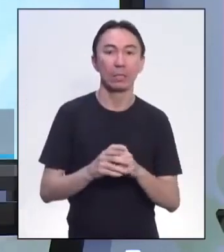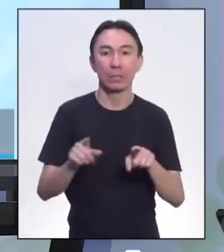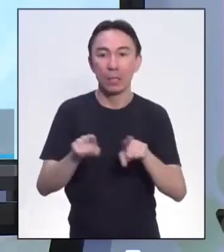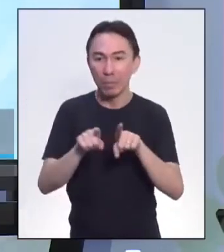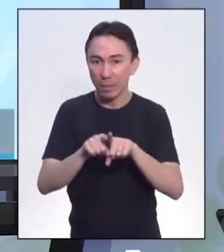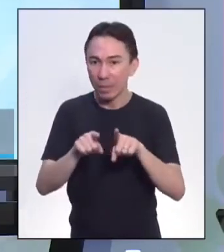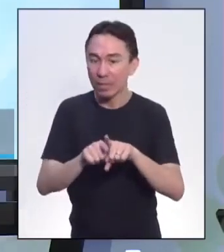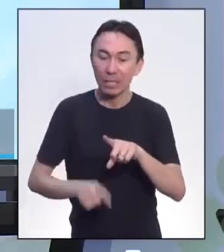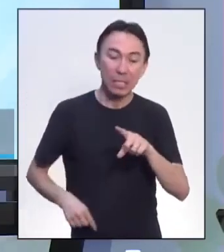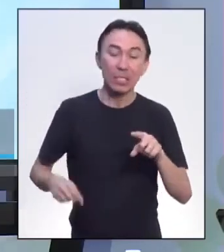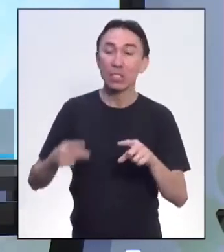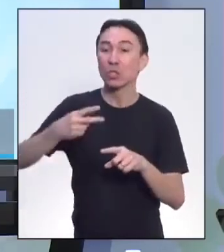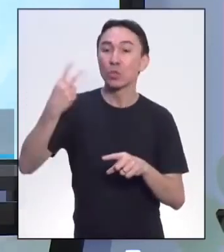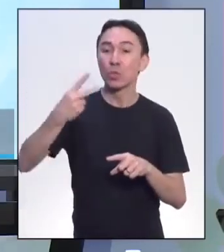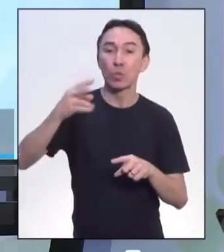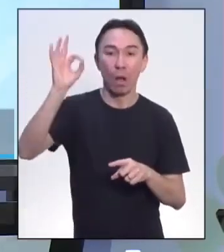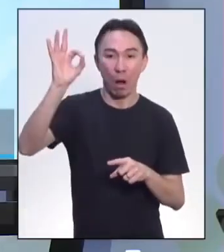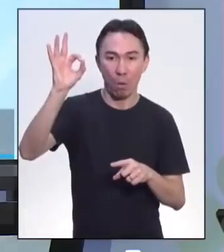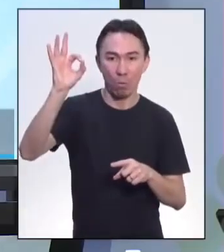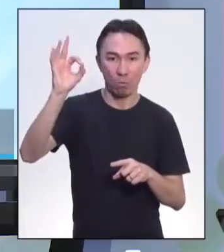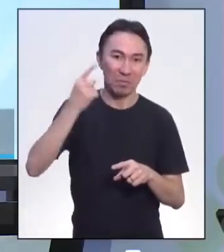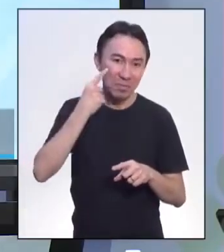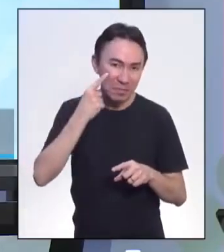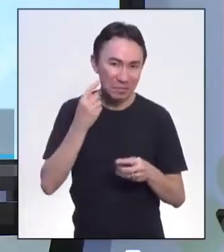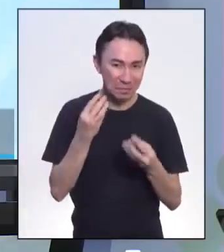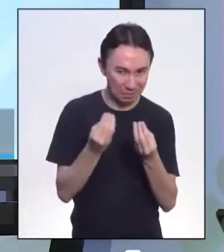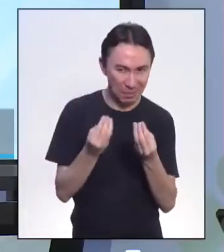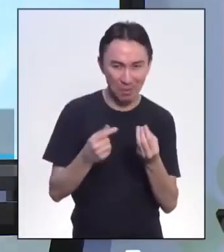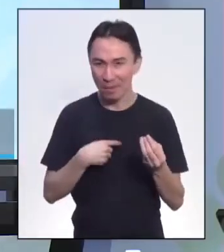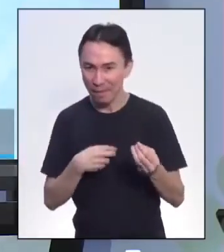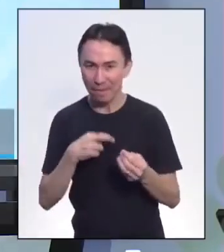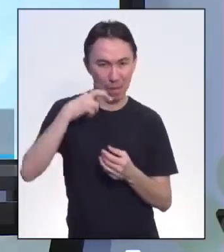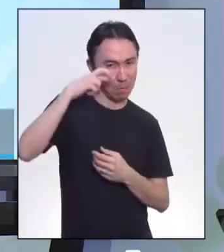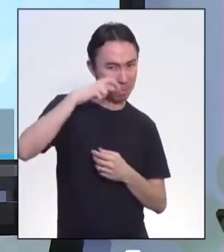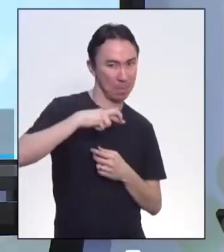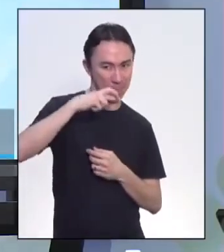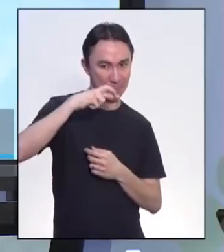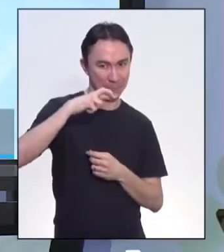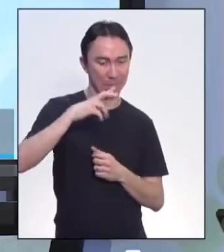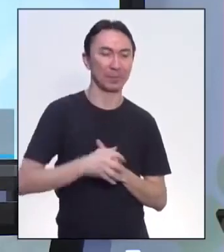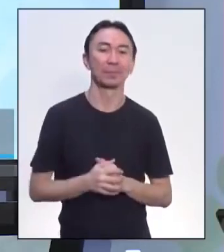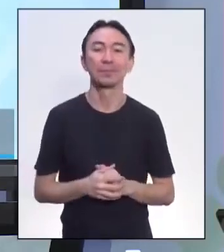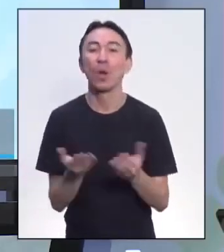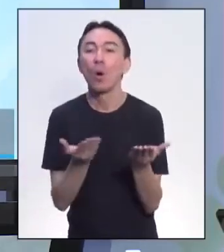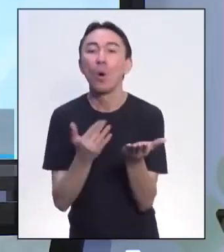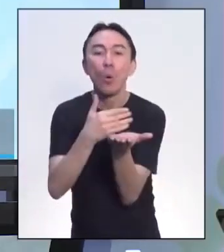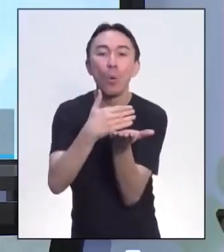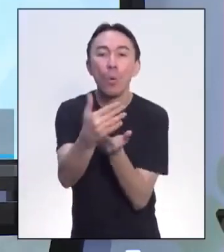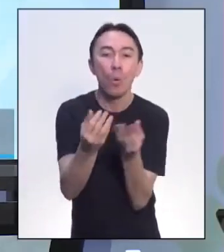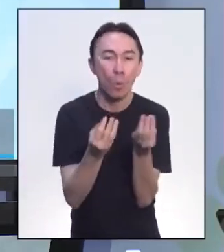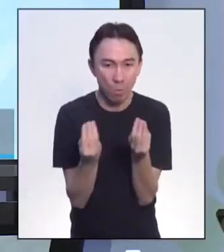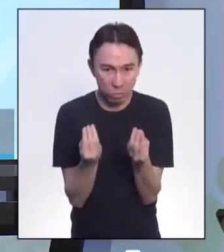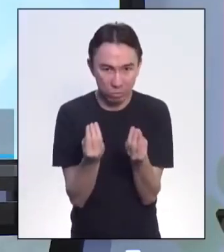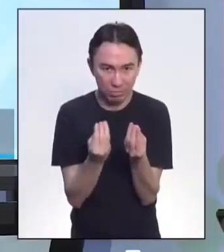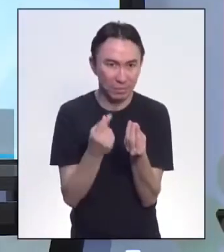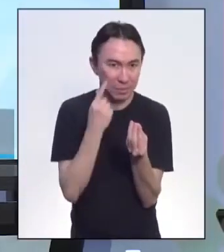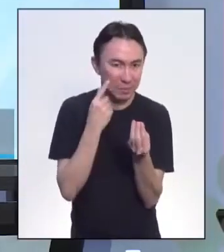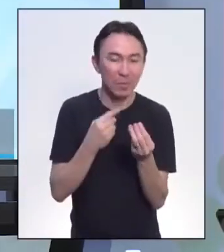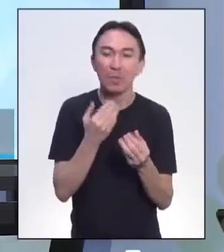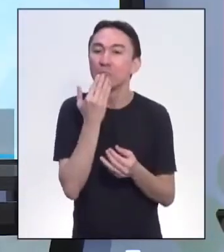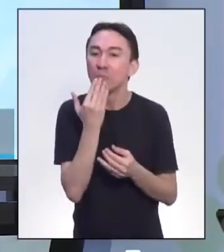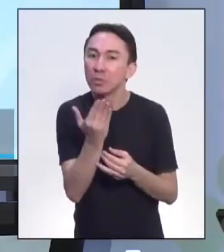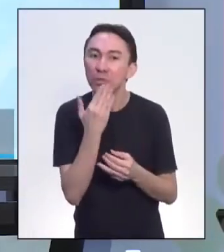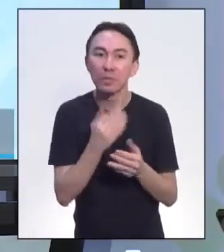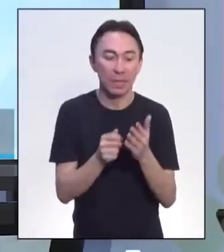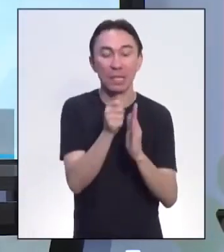mesmo plano cartesiano e vamos observar algumas coisas, tá bom? Então, como que a gente vai começar? Eu pedi aqui na atividade 1, que eles já